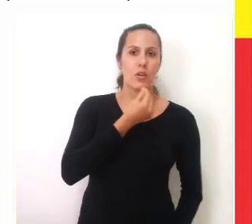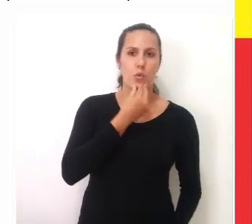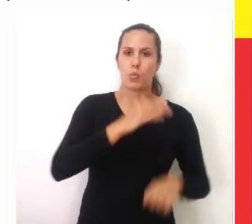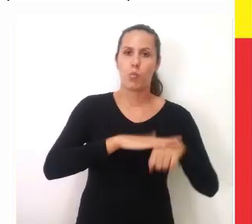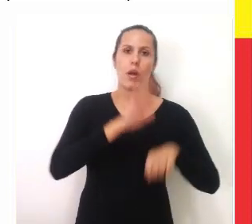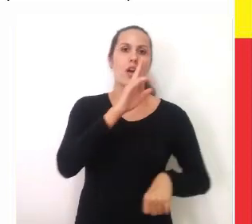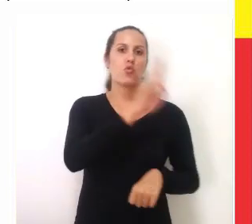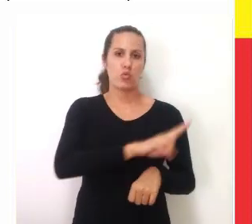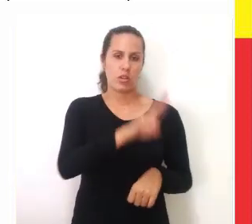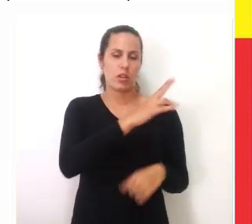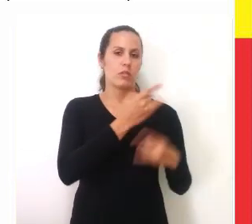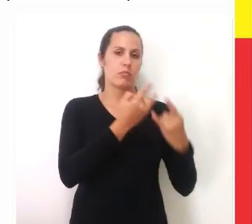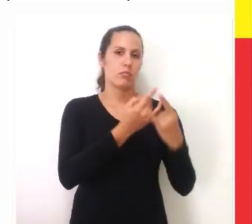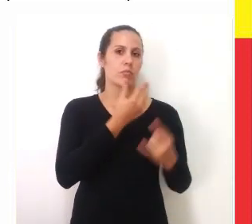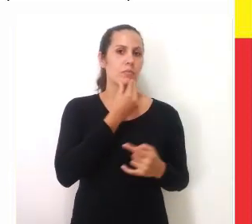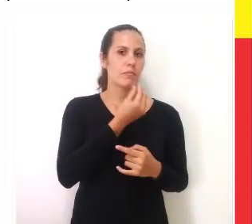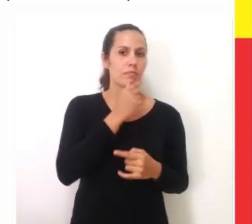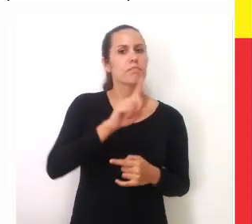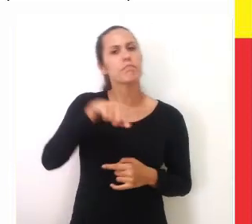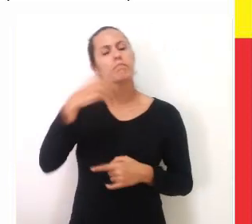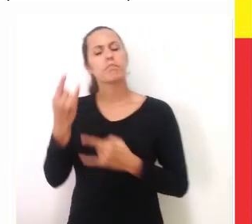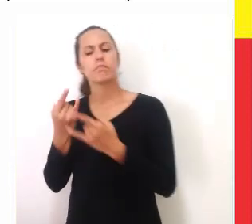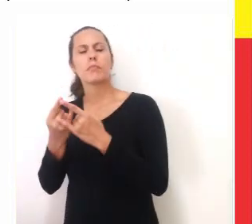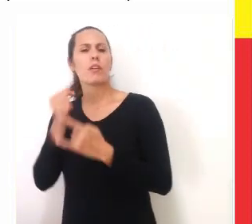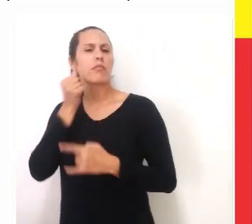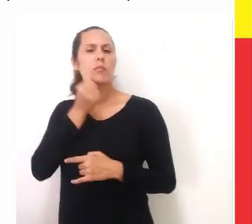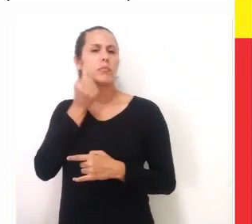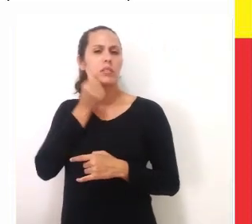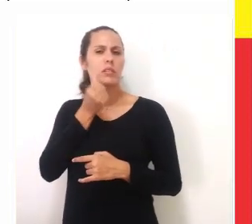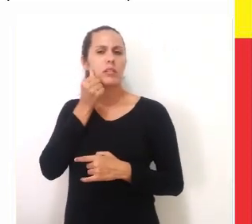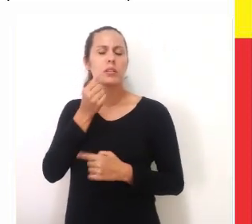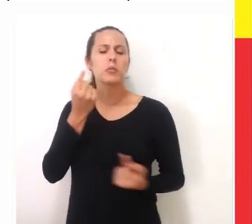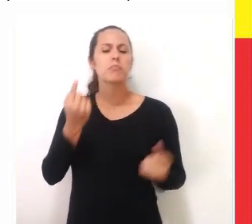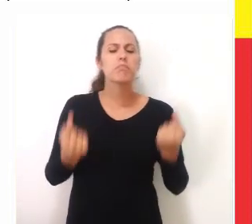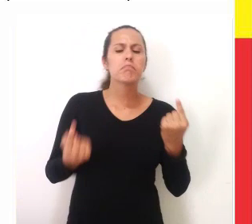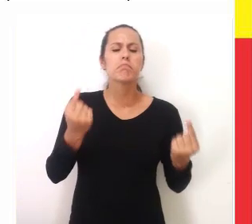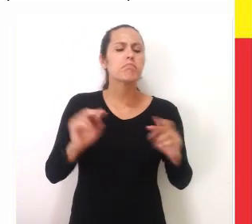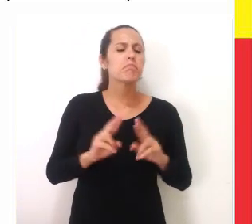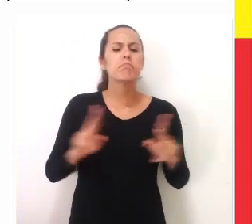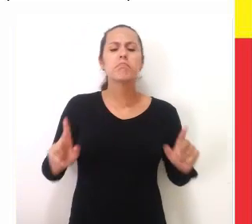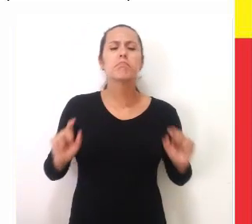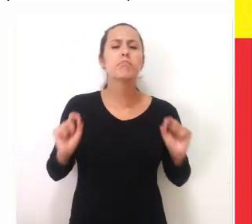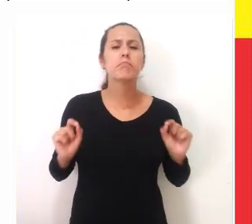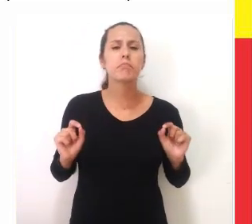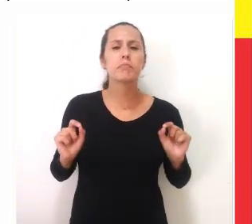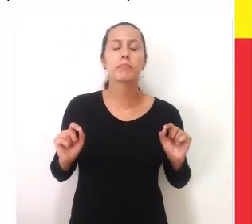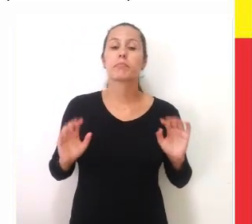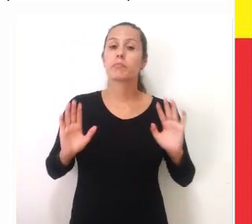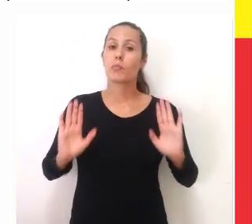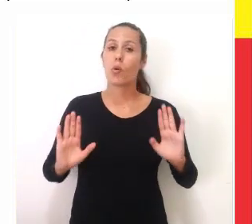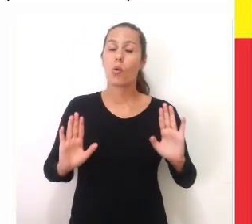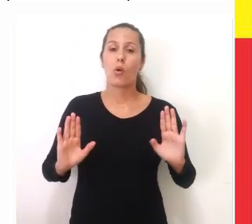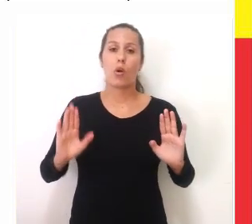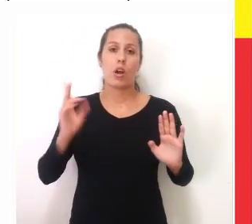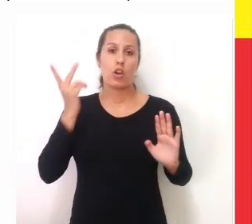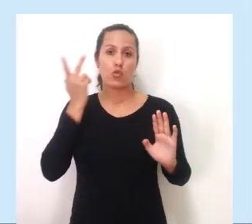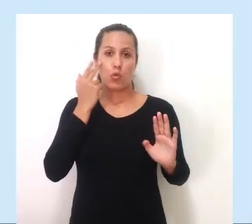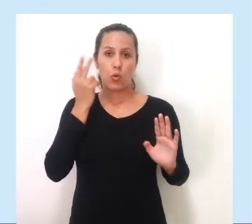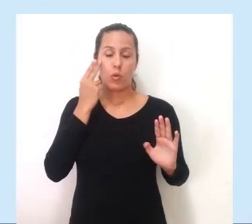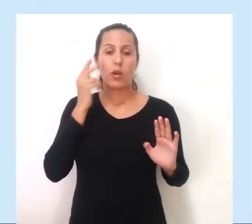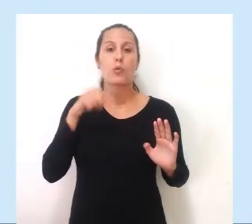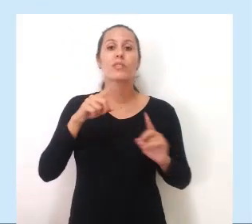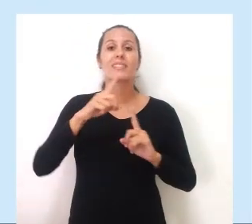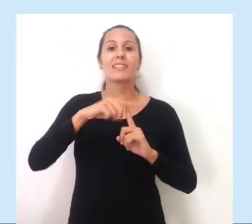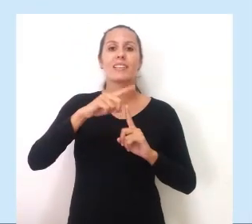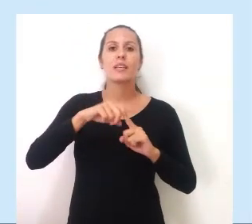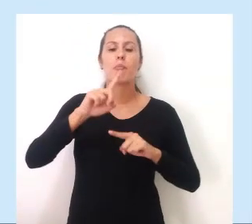2 preservativos, o masculino, o mais comum, o mais utilizado, e o feminino. Qual